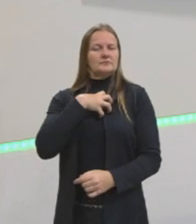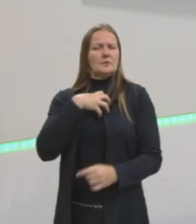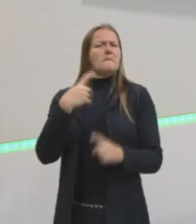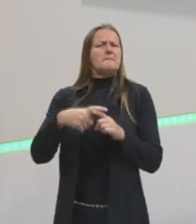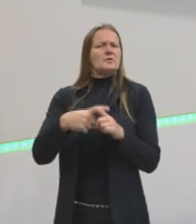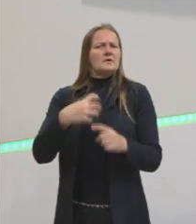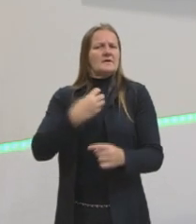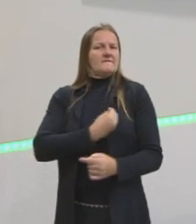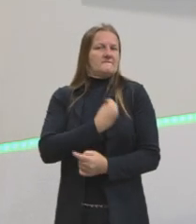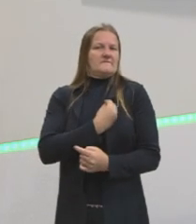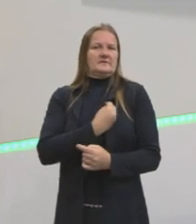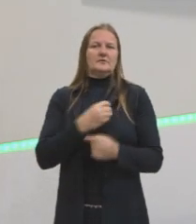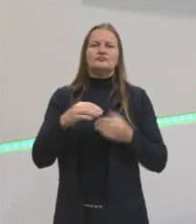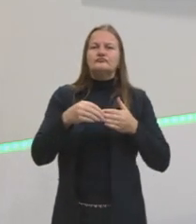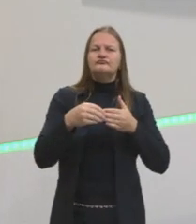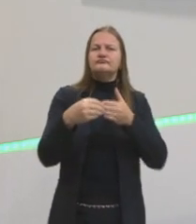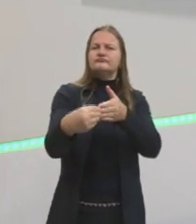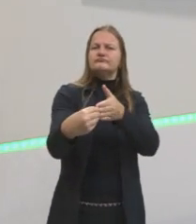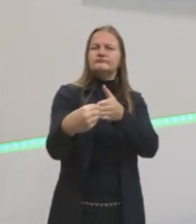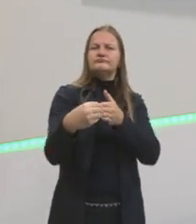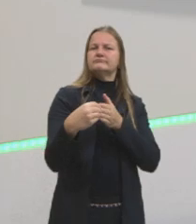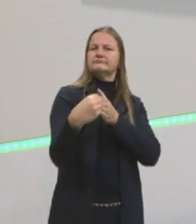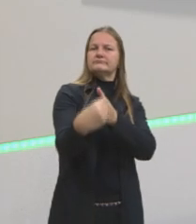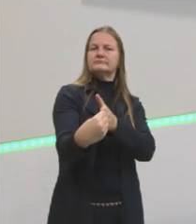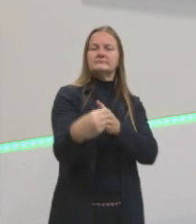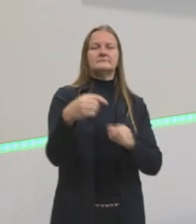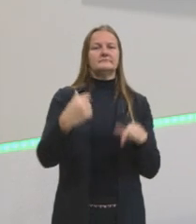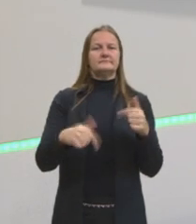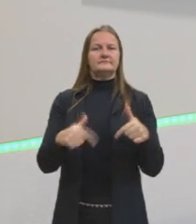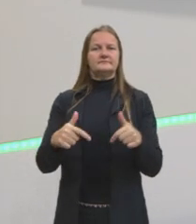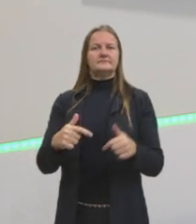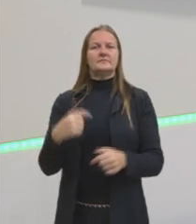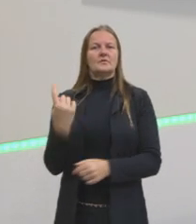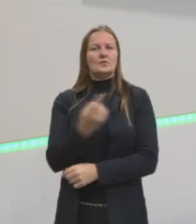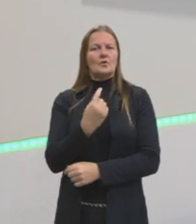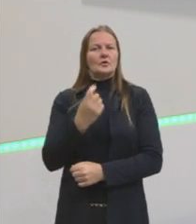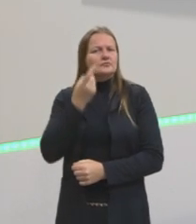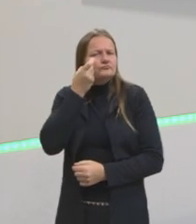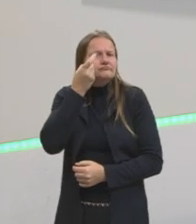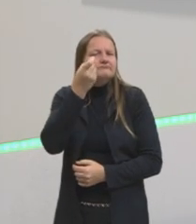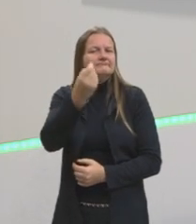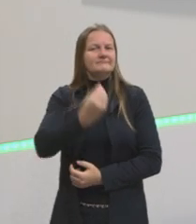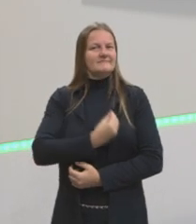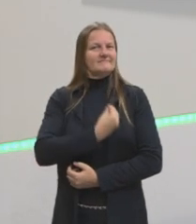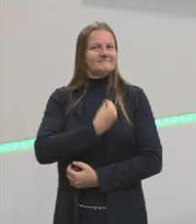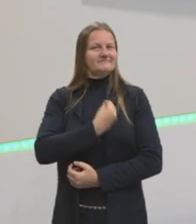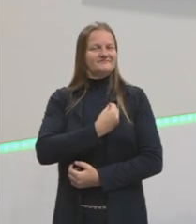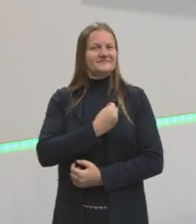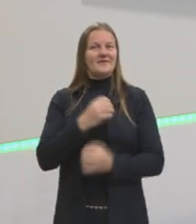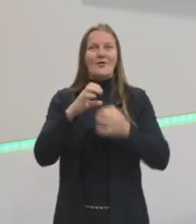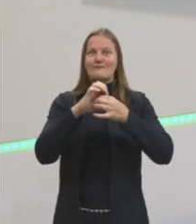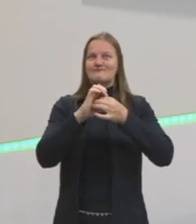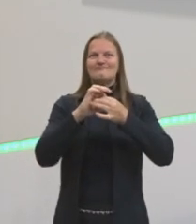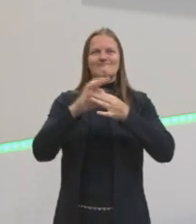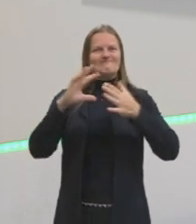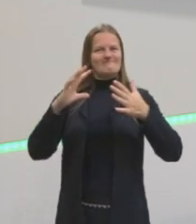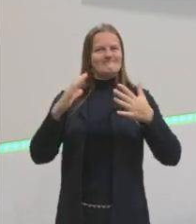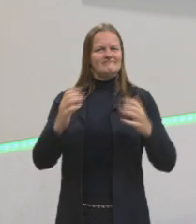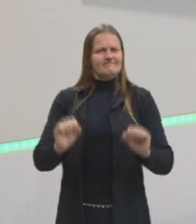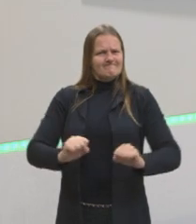à nossa vida o trabalho parte é pelo trabalho nós podemos tornar nossa vida interessante né nossa vida Libertadora